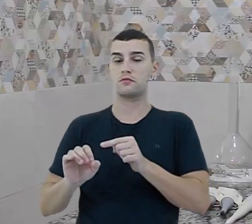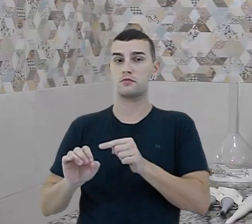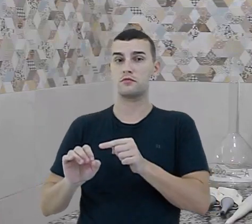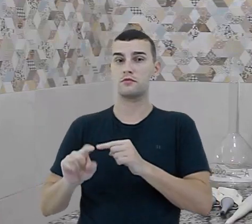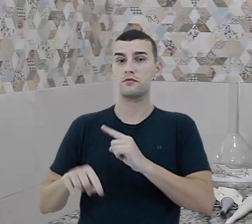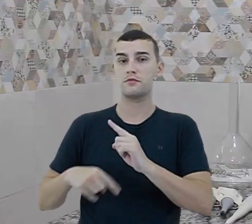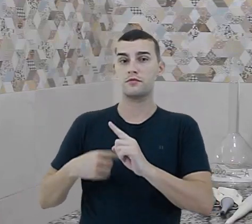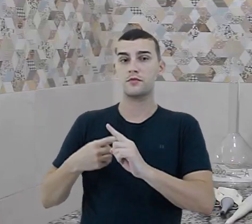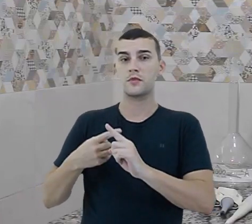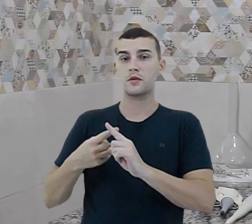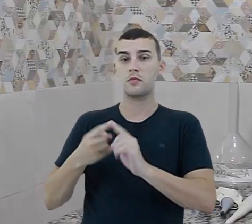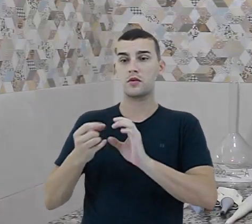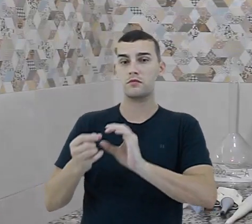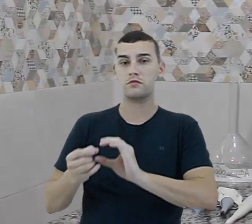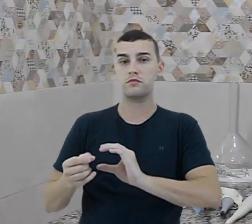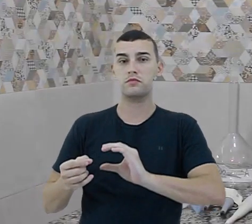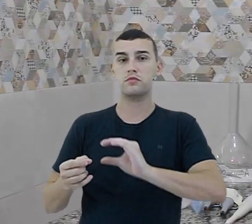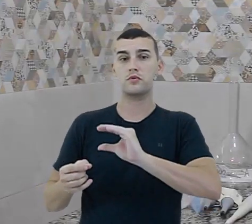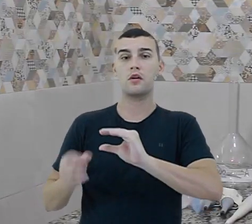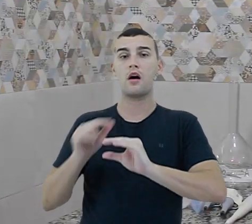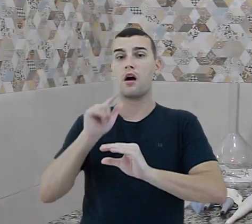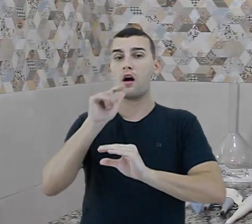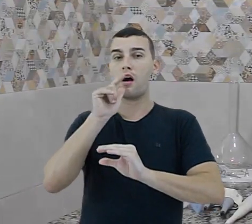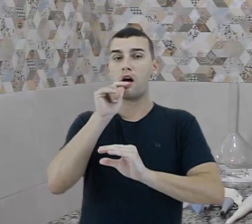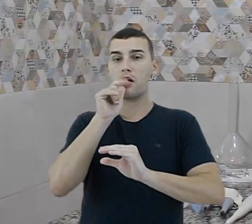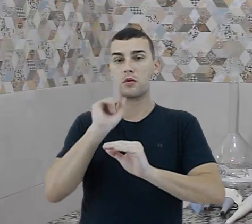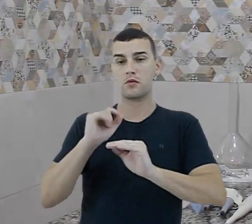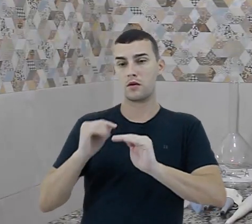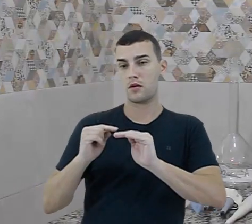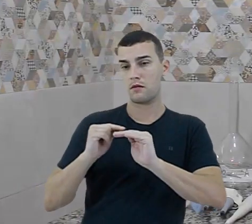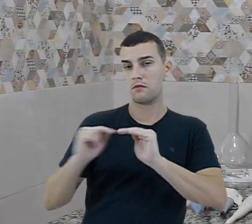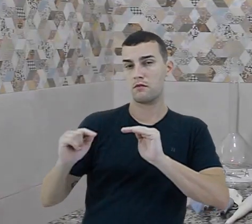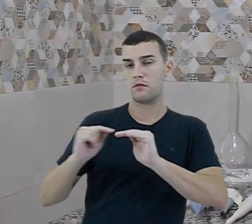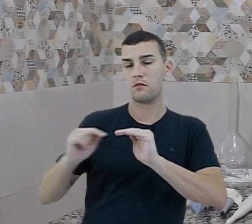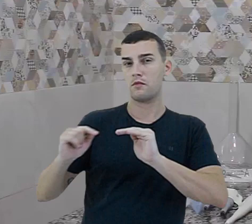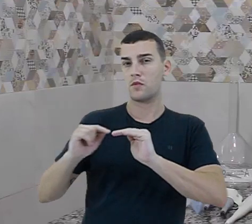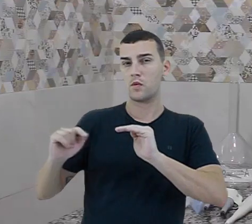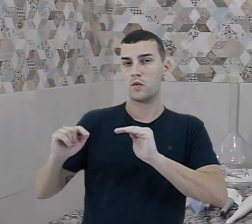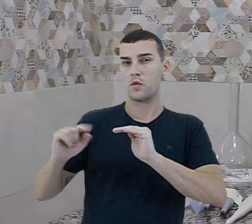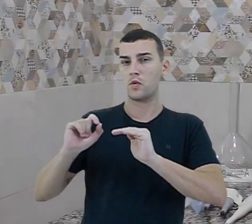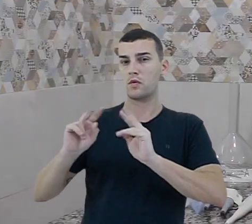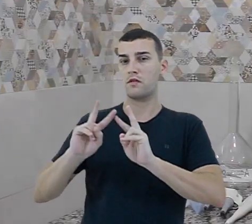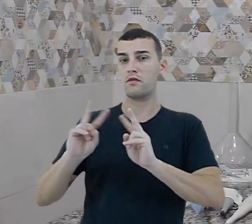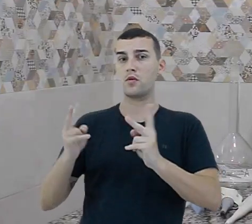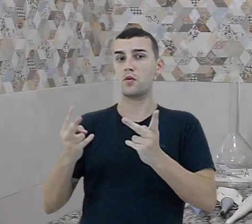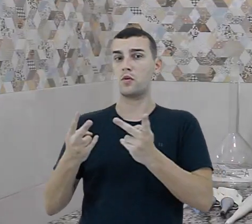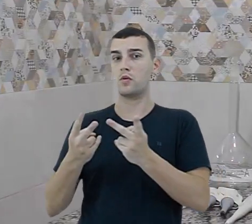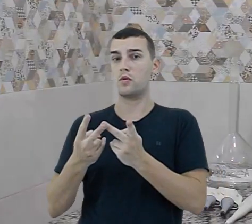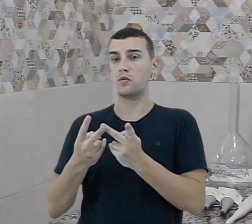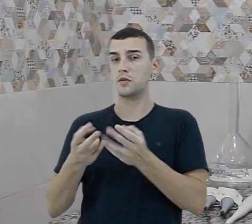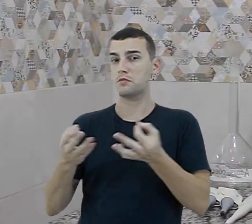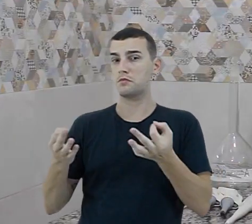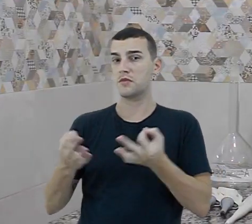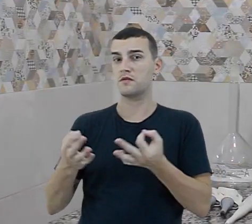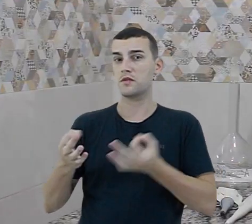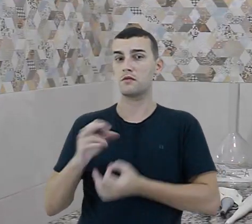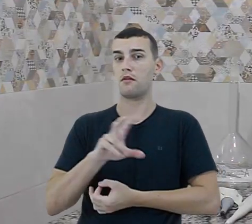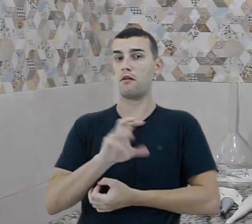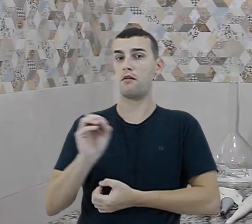balão e preencher de água até aquela marca que me indica que aqui eu tenho um